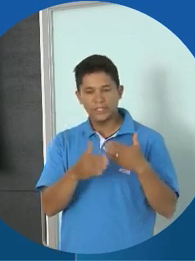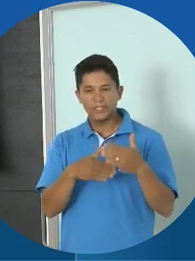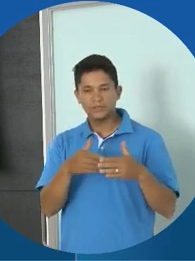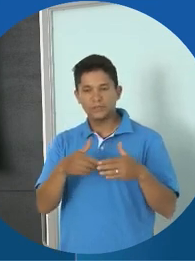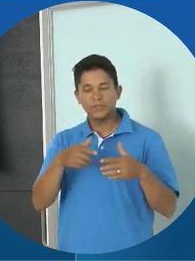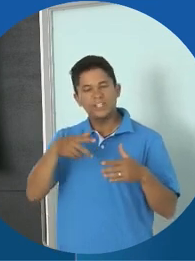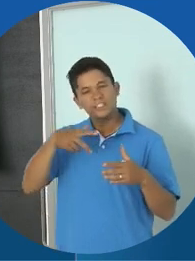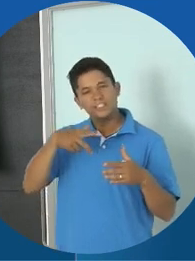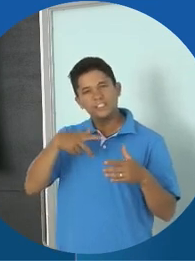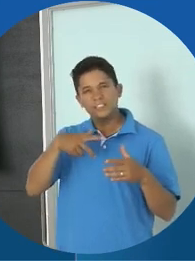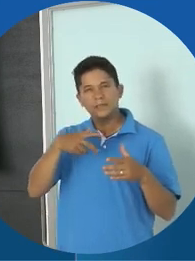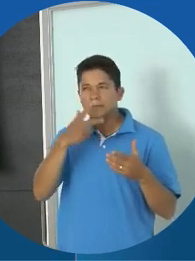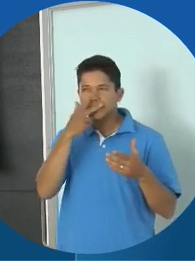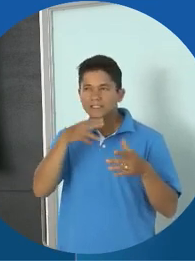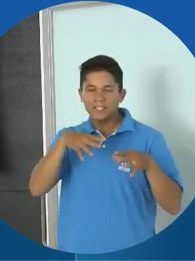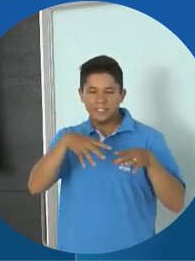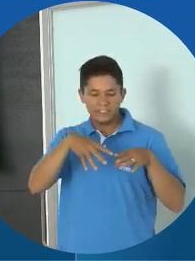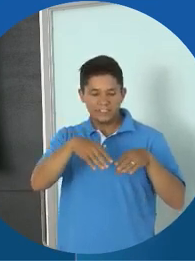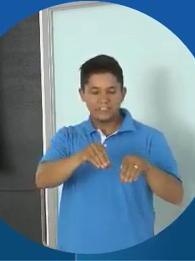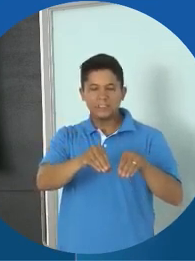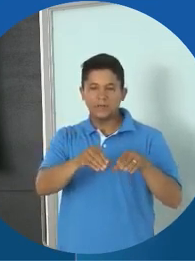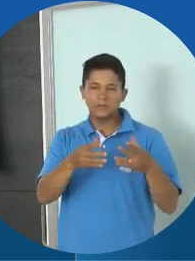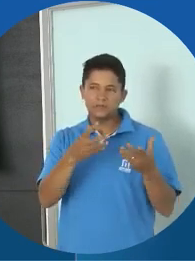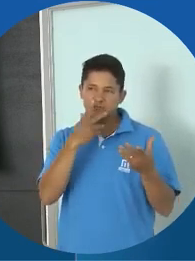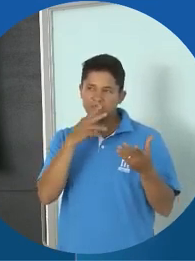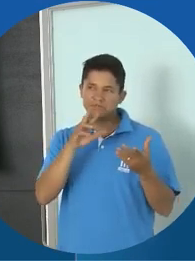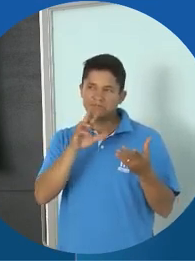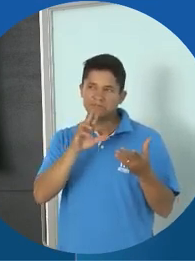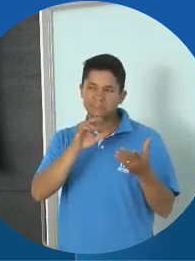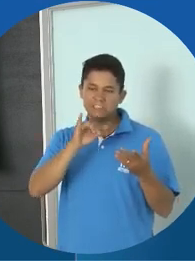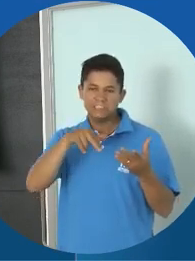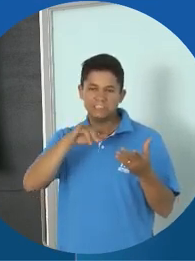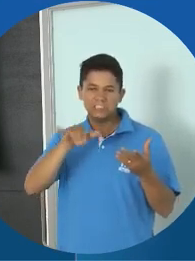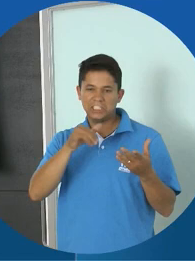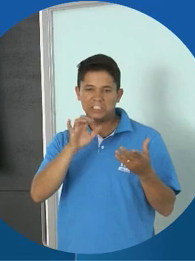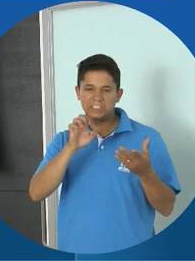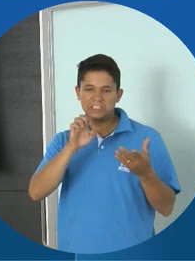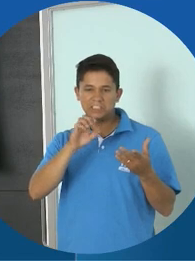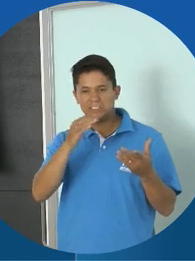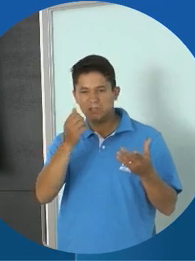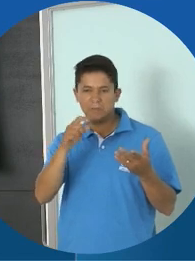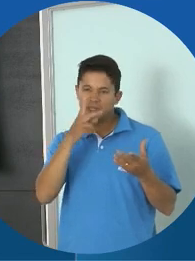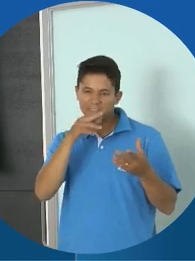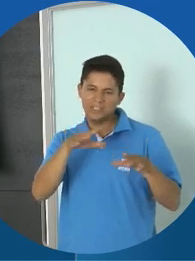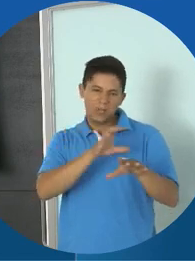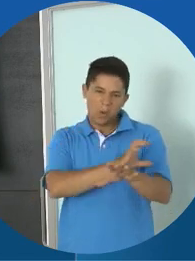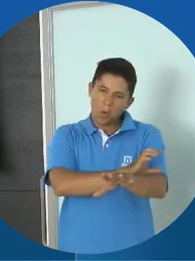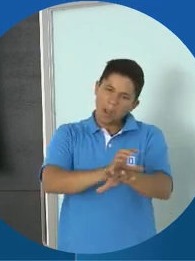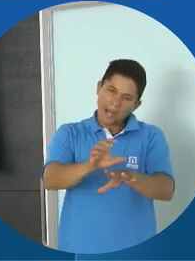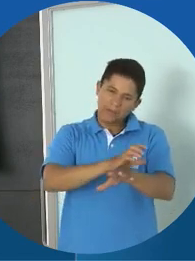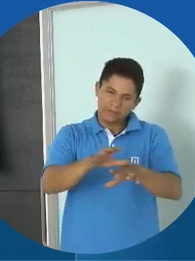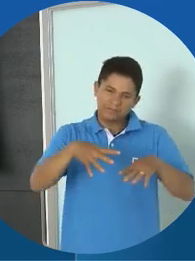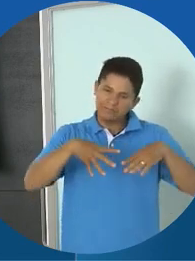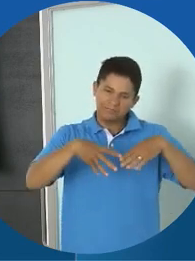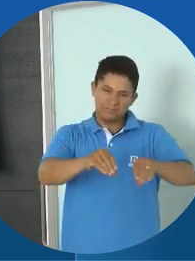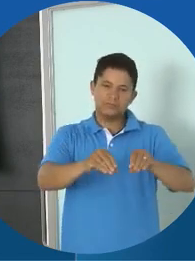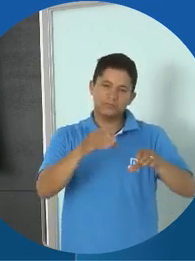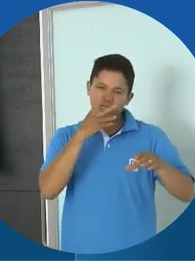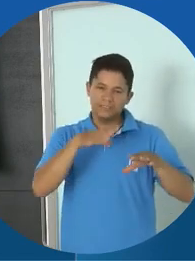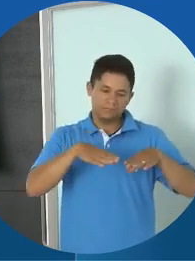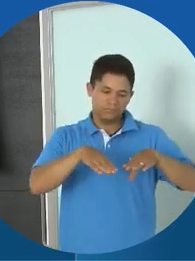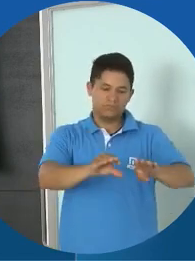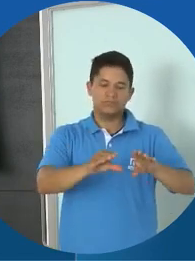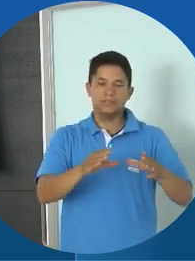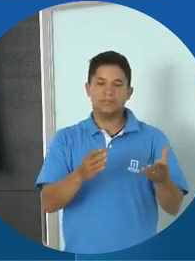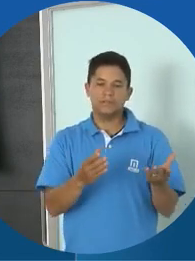injeção de resinas em estruturas de concreto. A gente tem o conceito aqui difundido dos